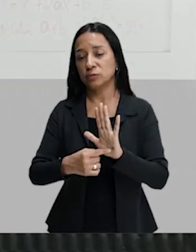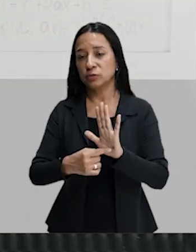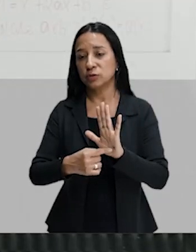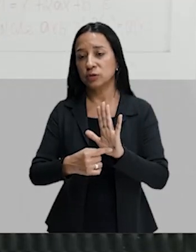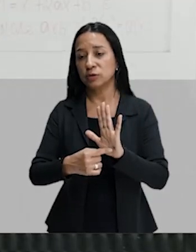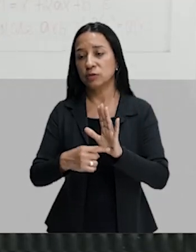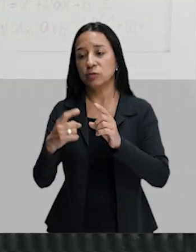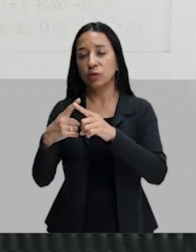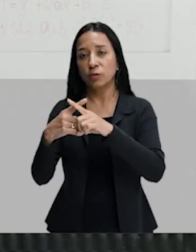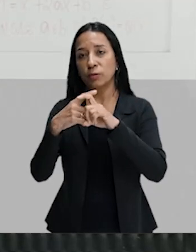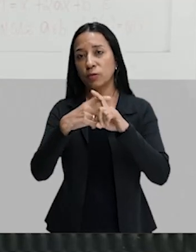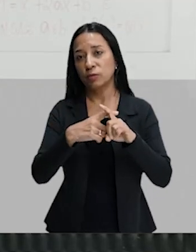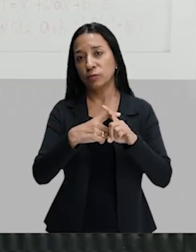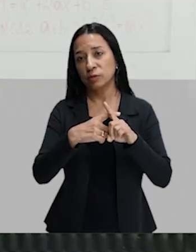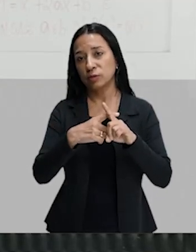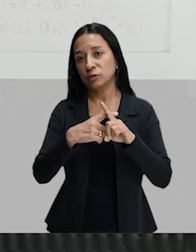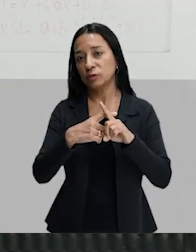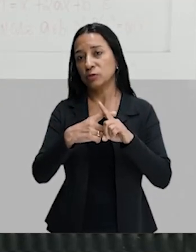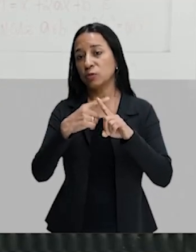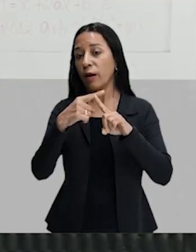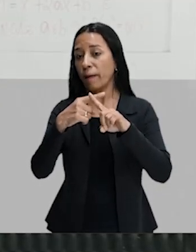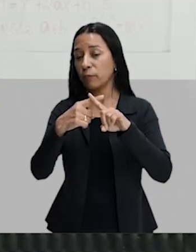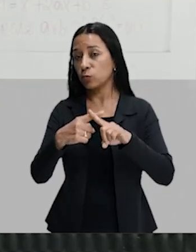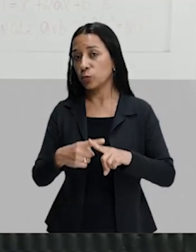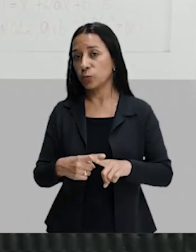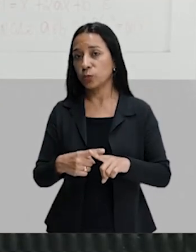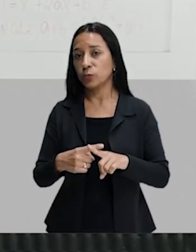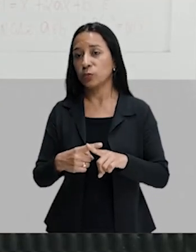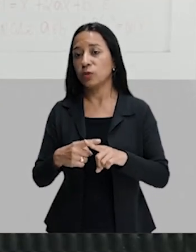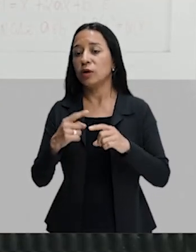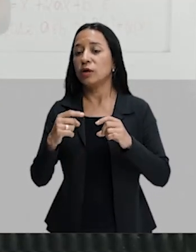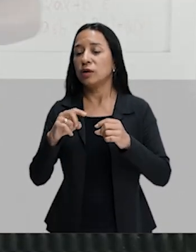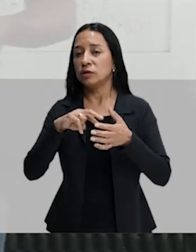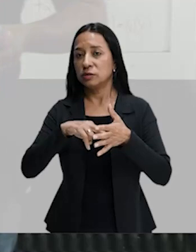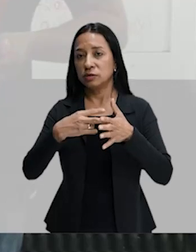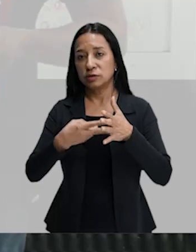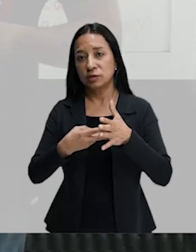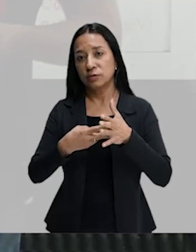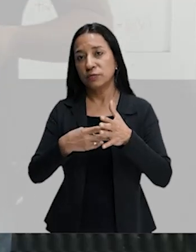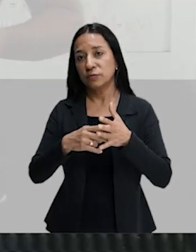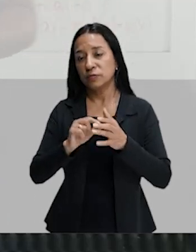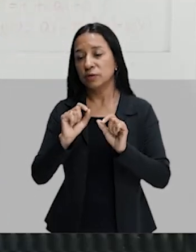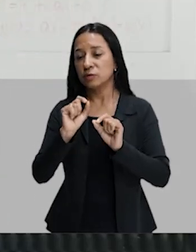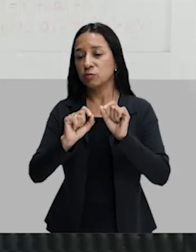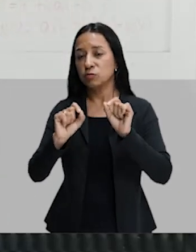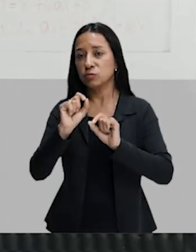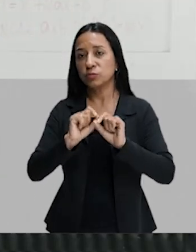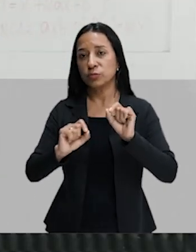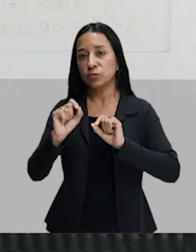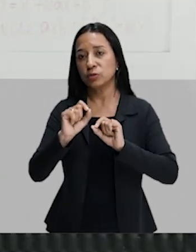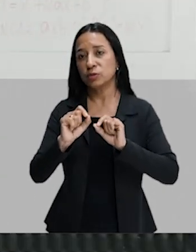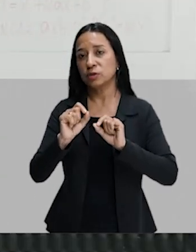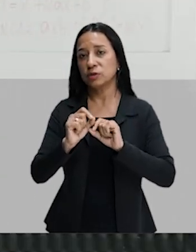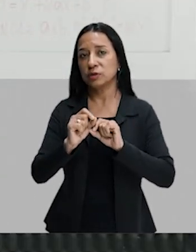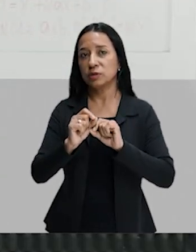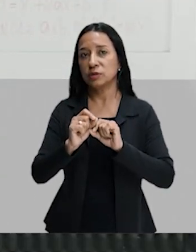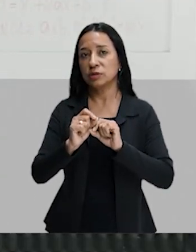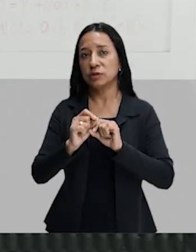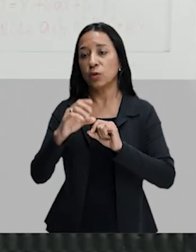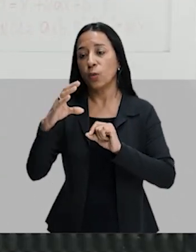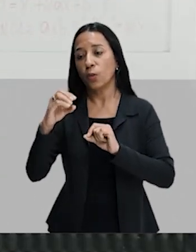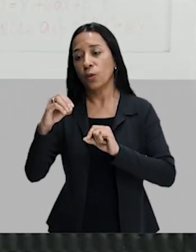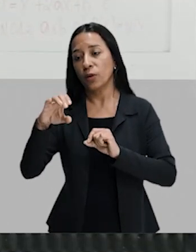ele é identicamente nulo, quer dizer que os coeficientes desse polinômio são zero. Tá? Uma informação